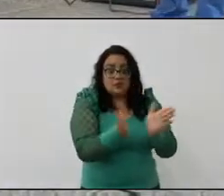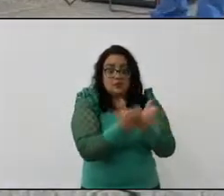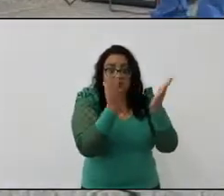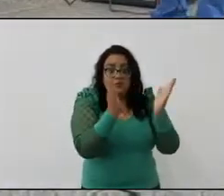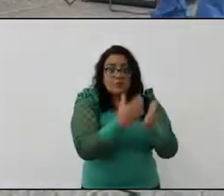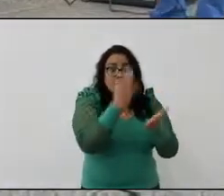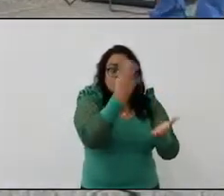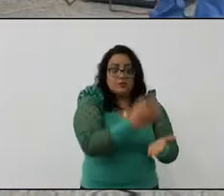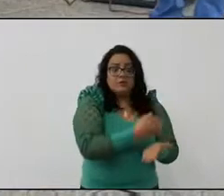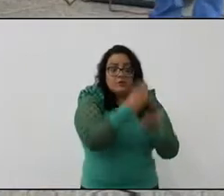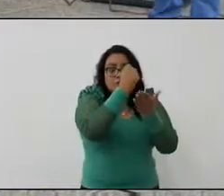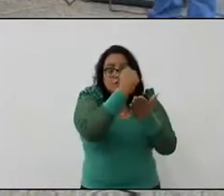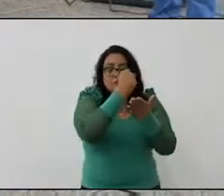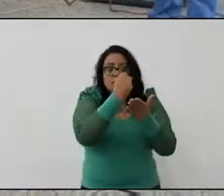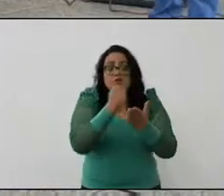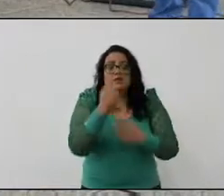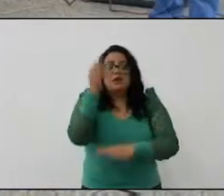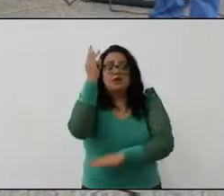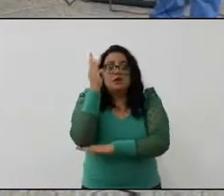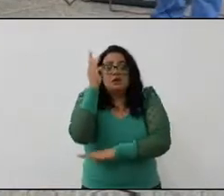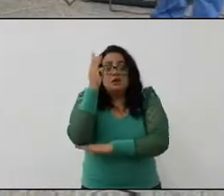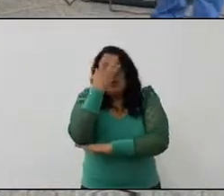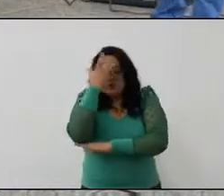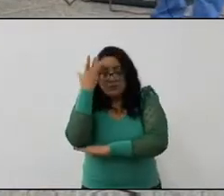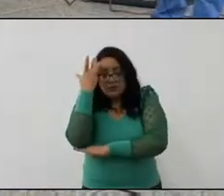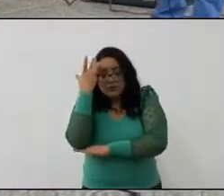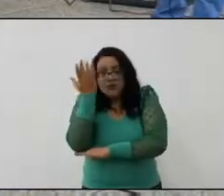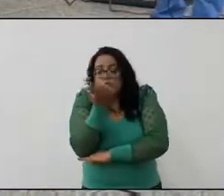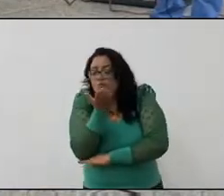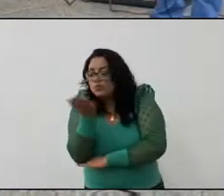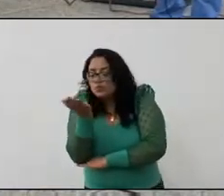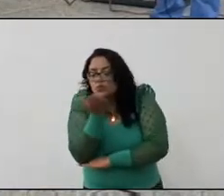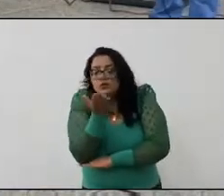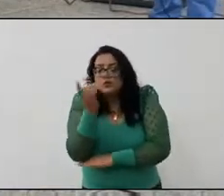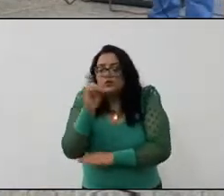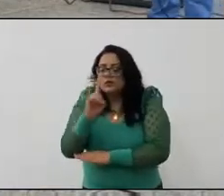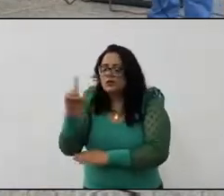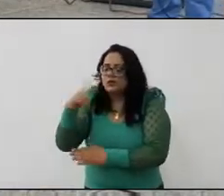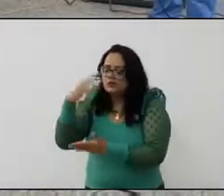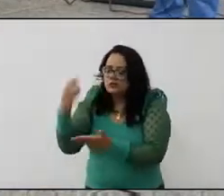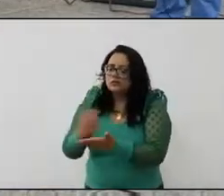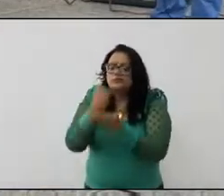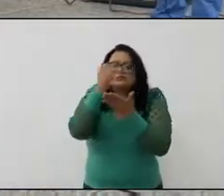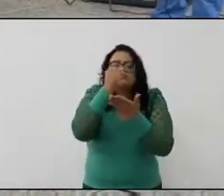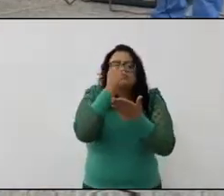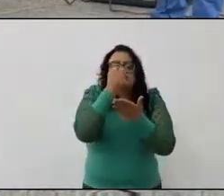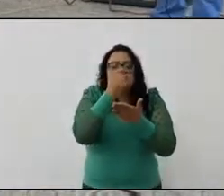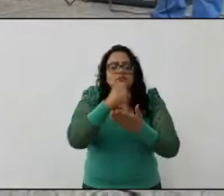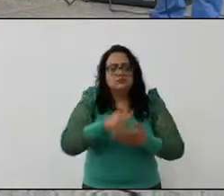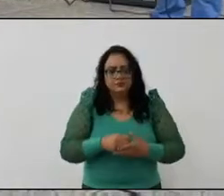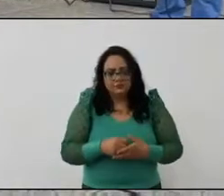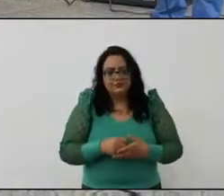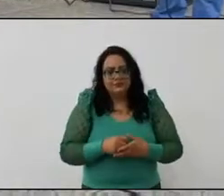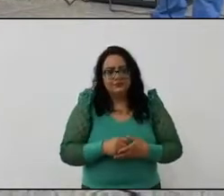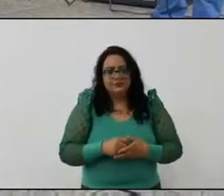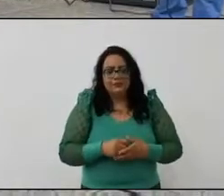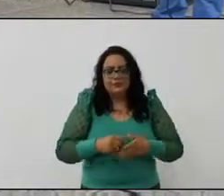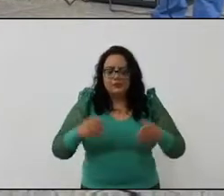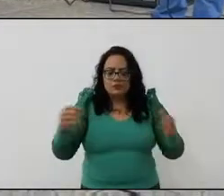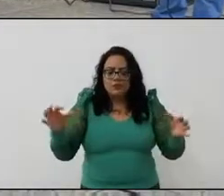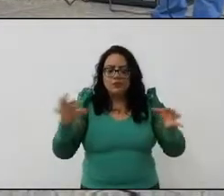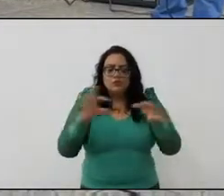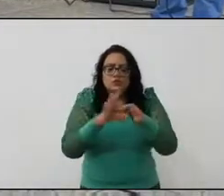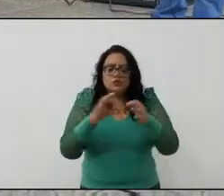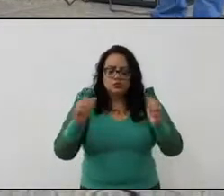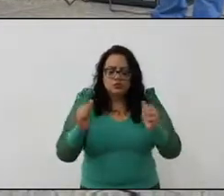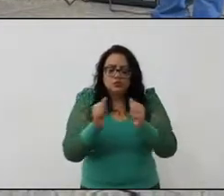e tira da miséria os necessitados. Ele faz com que eles sejam